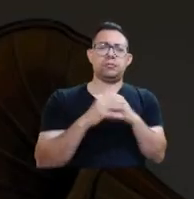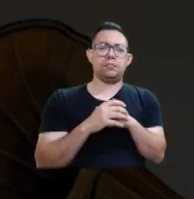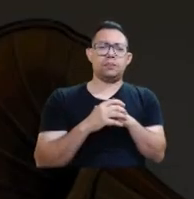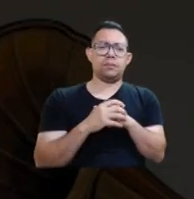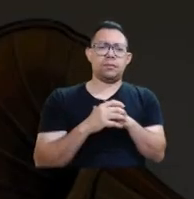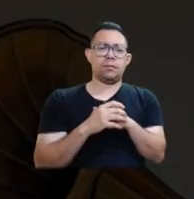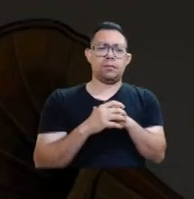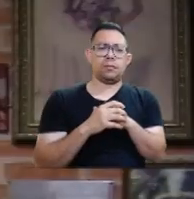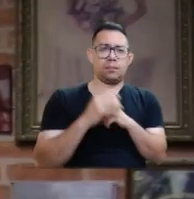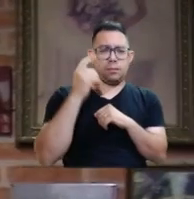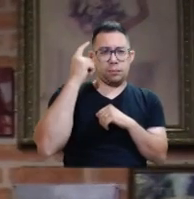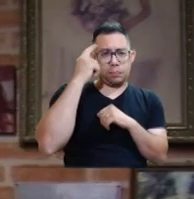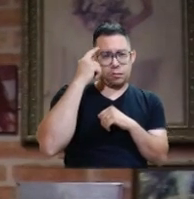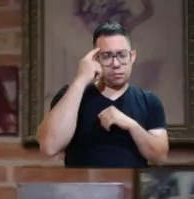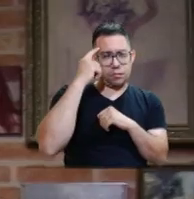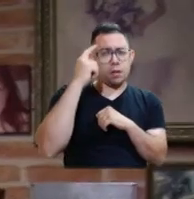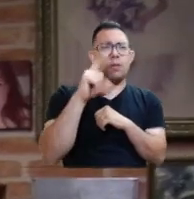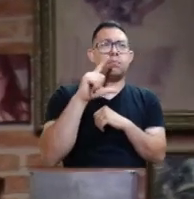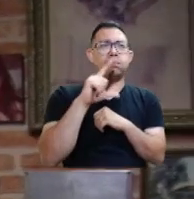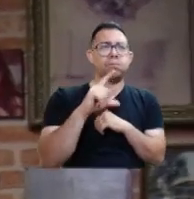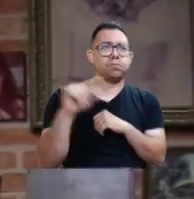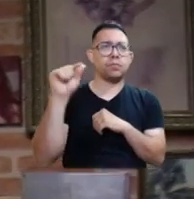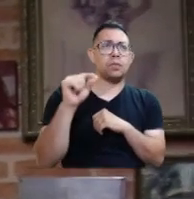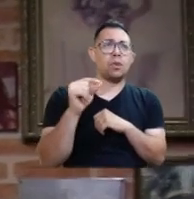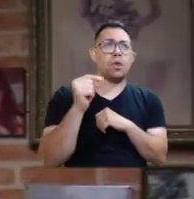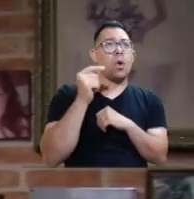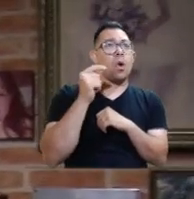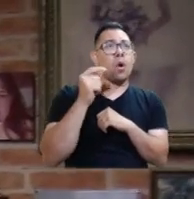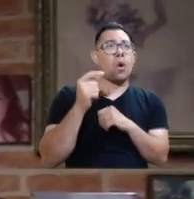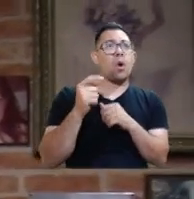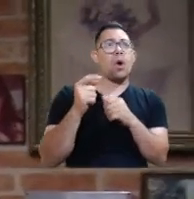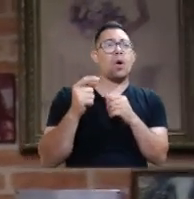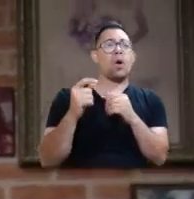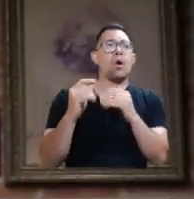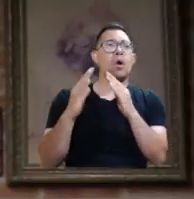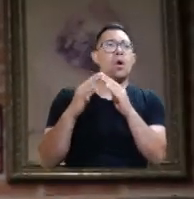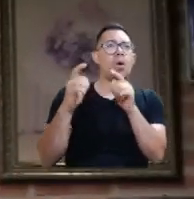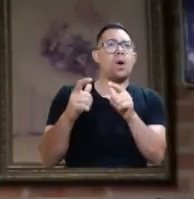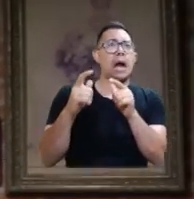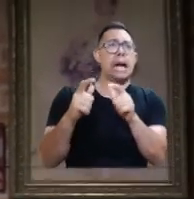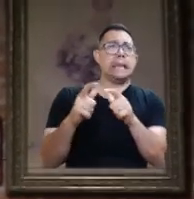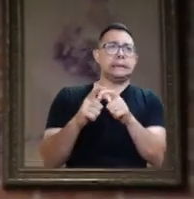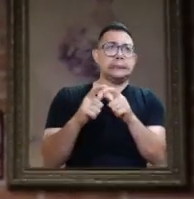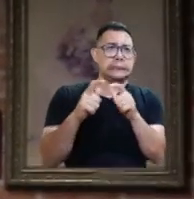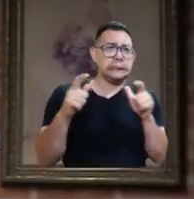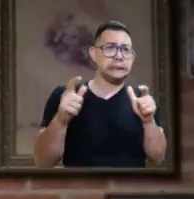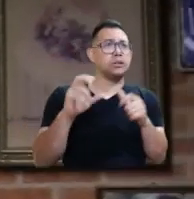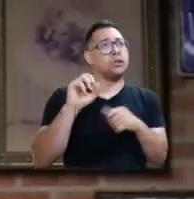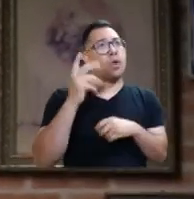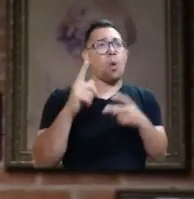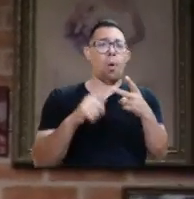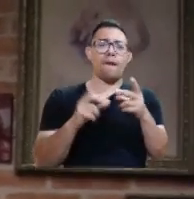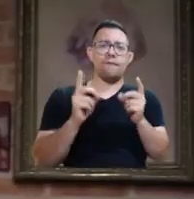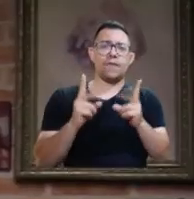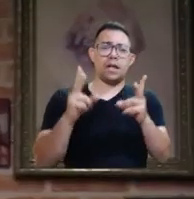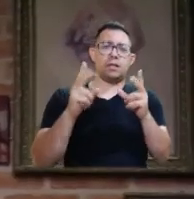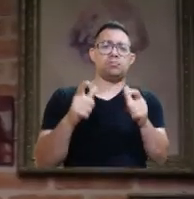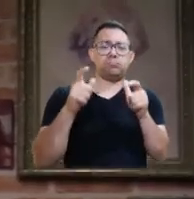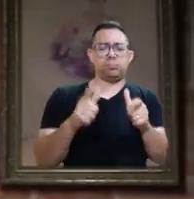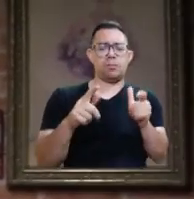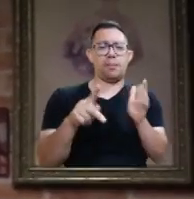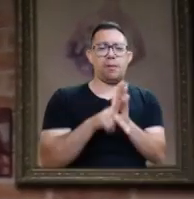2 opções. Ou nós saímos daqui, vamos com uma coisa grande no centro da cidade, ou então vamos